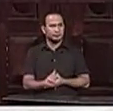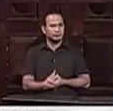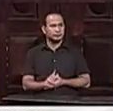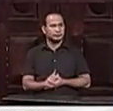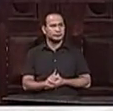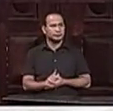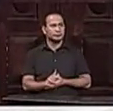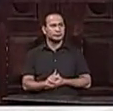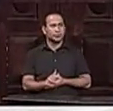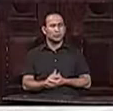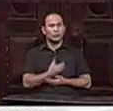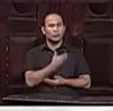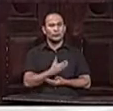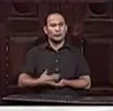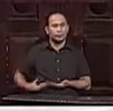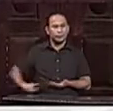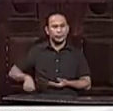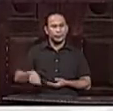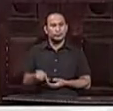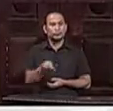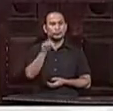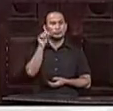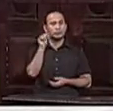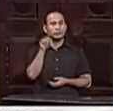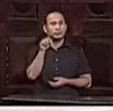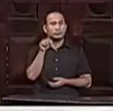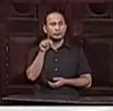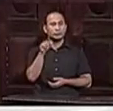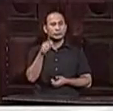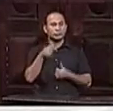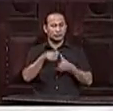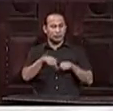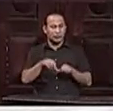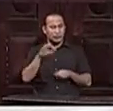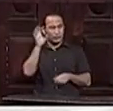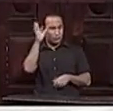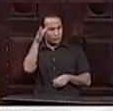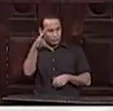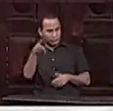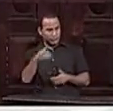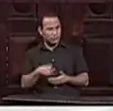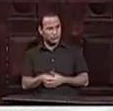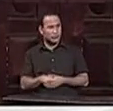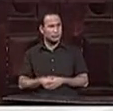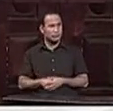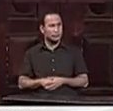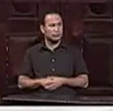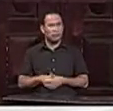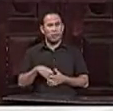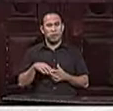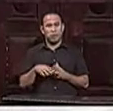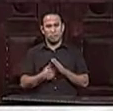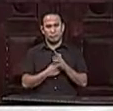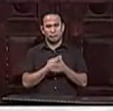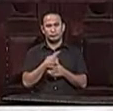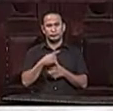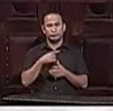que o governo eleito, o governo que está decidindo os rumos do país,